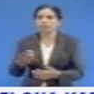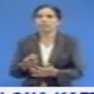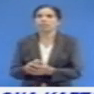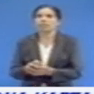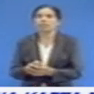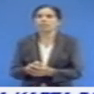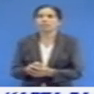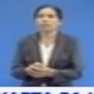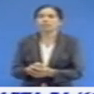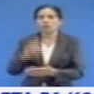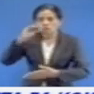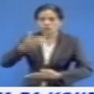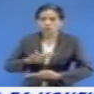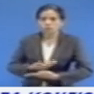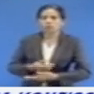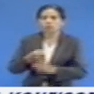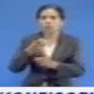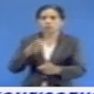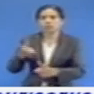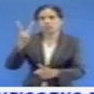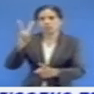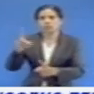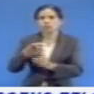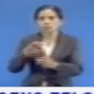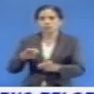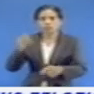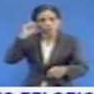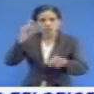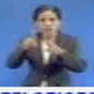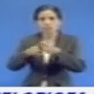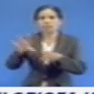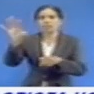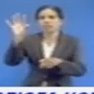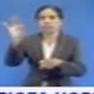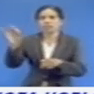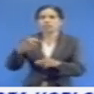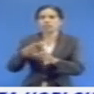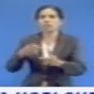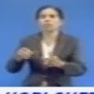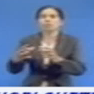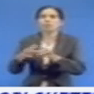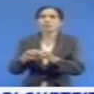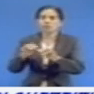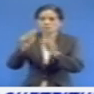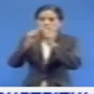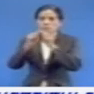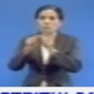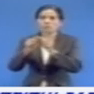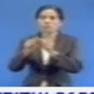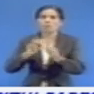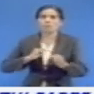no Isabel López, o ambadarua kusi maungaling na insia, kusi posto administrativo mobisi